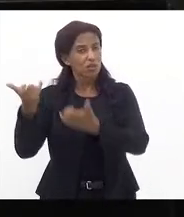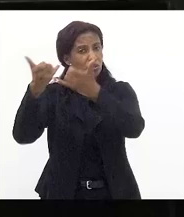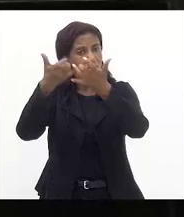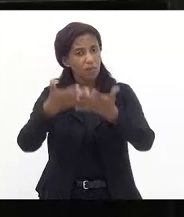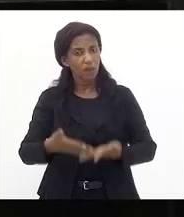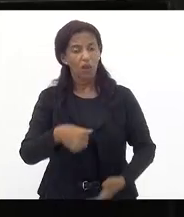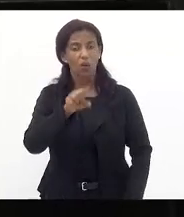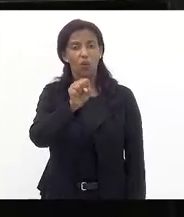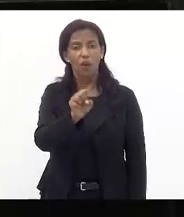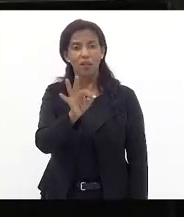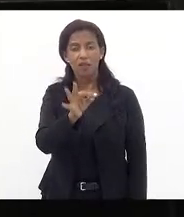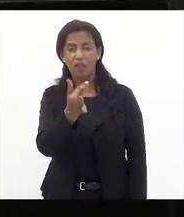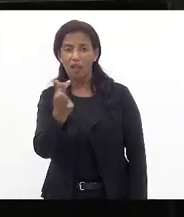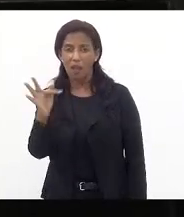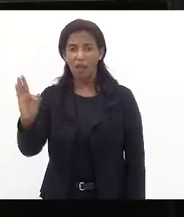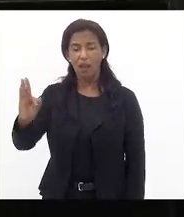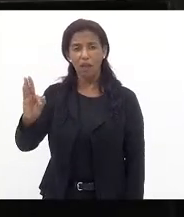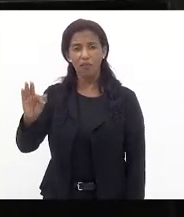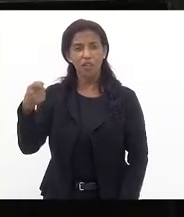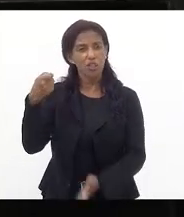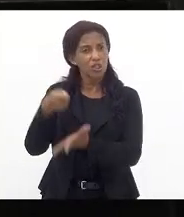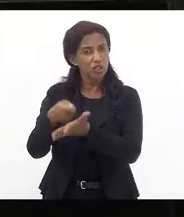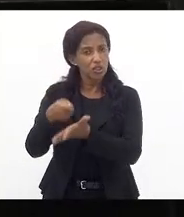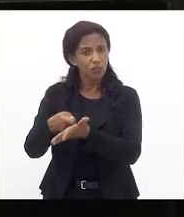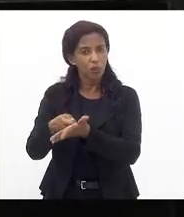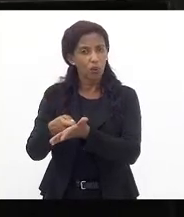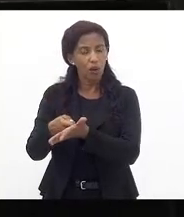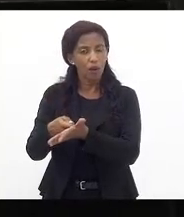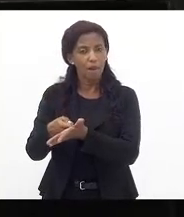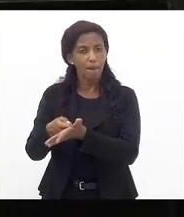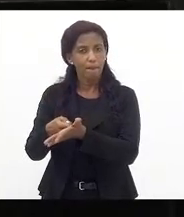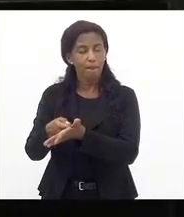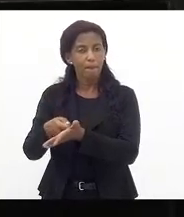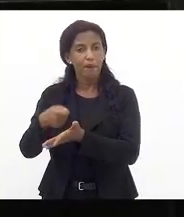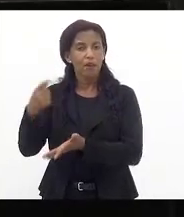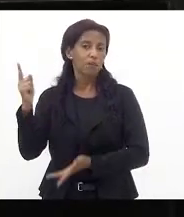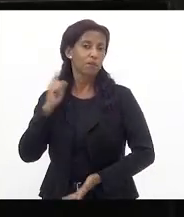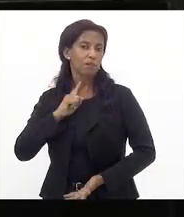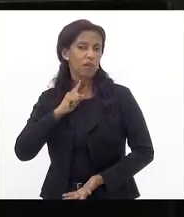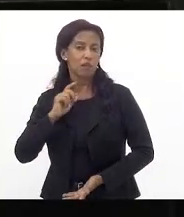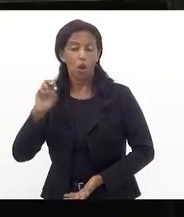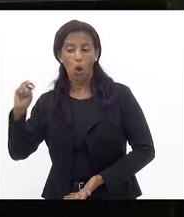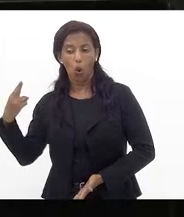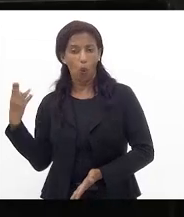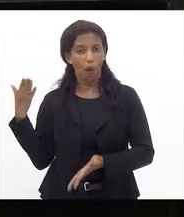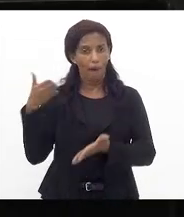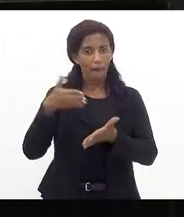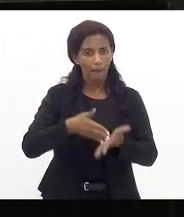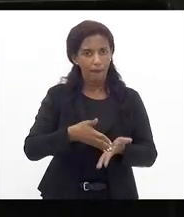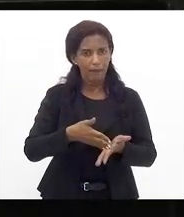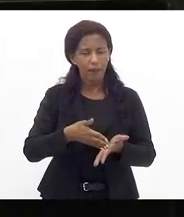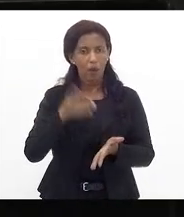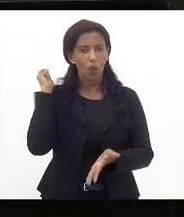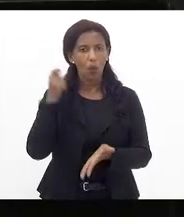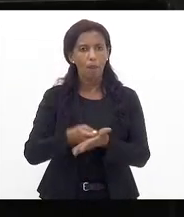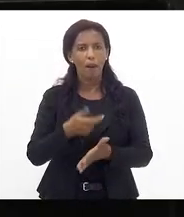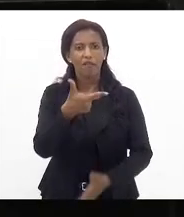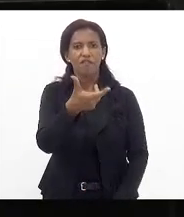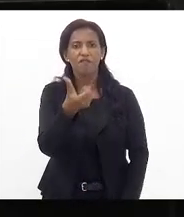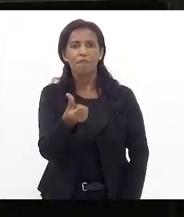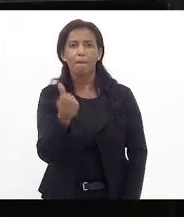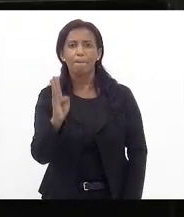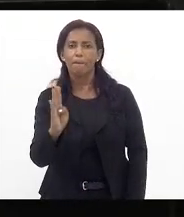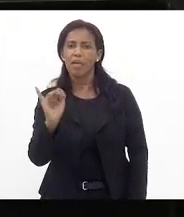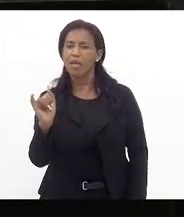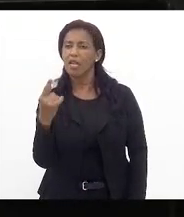o STF intimou Minas Gerais, ou entra no regime de recuperação ou paga 26